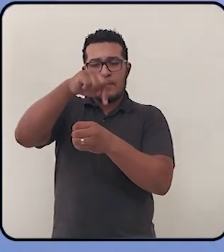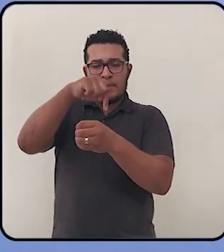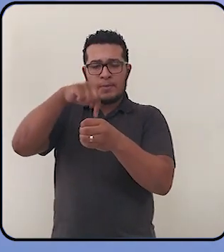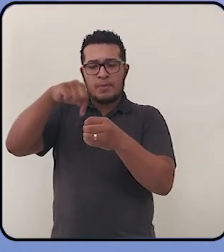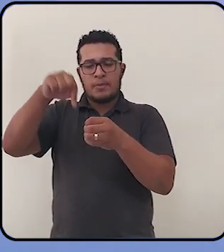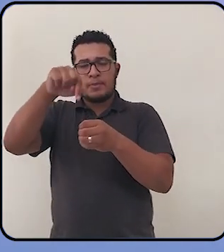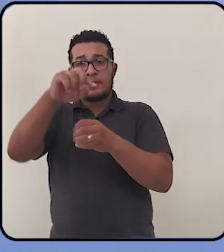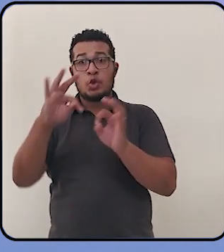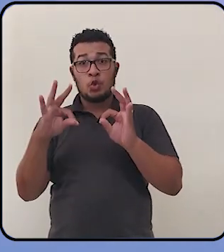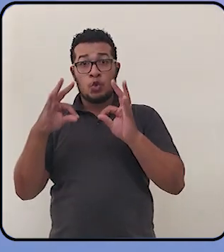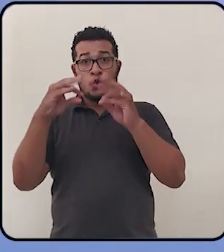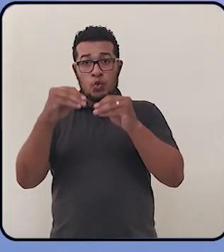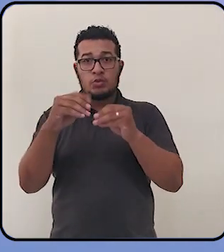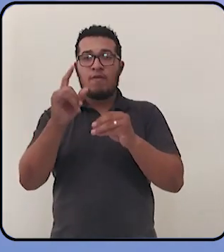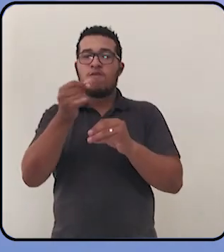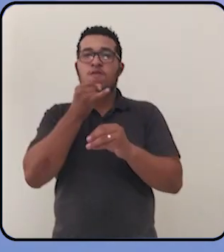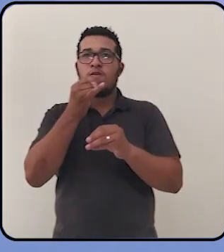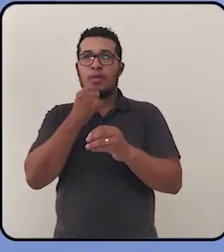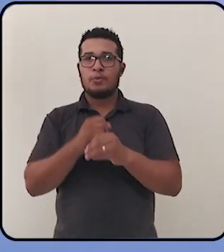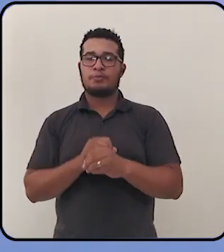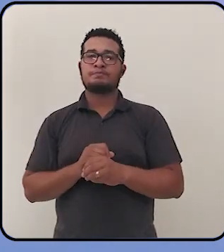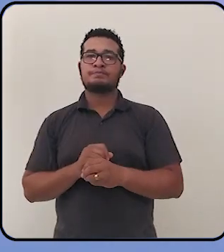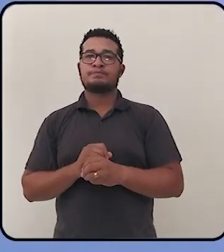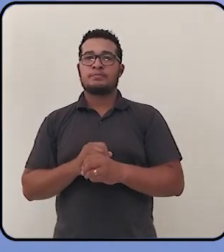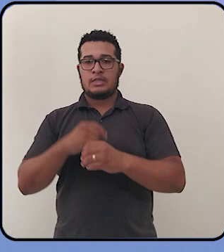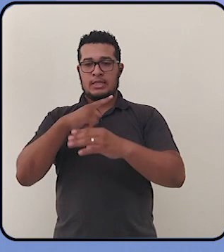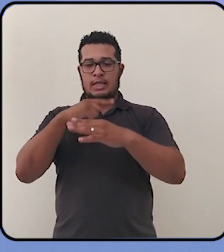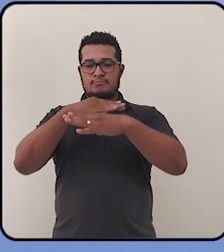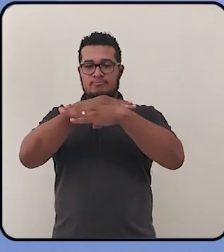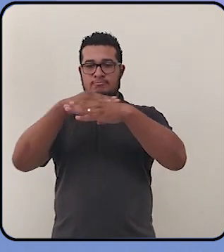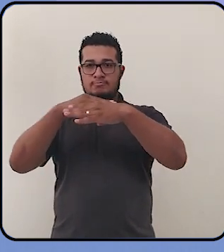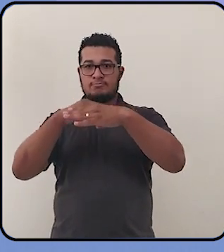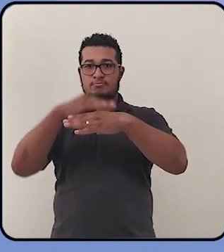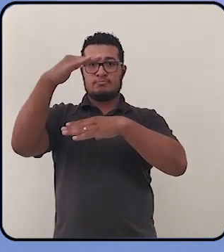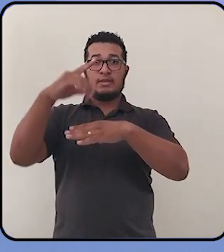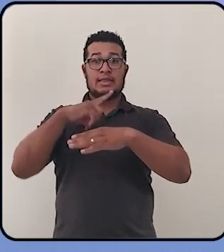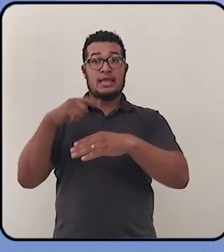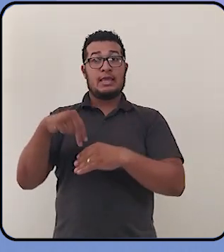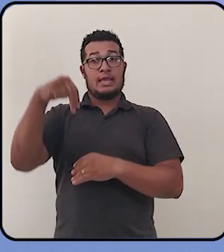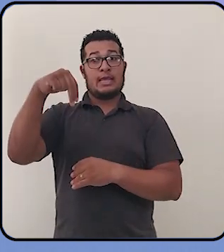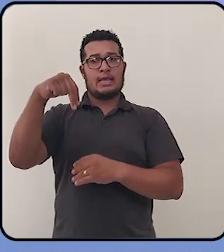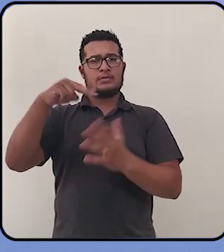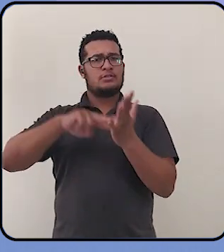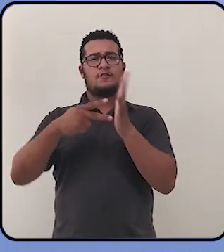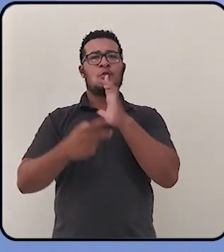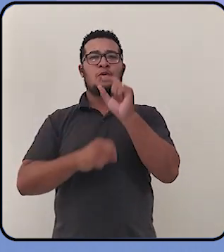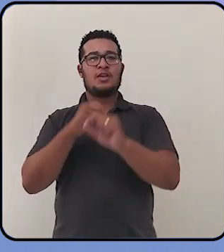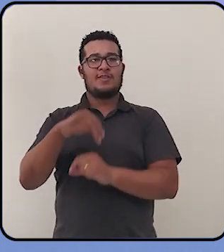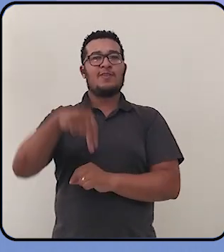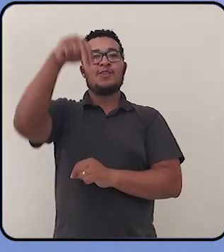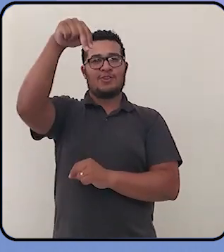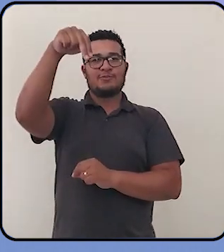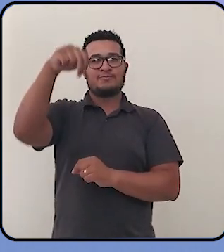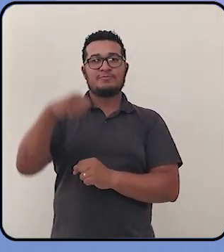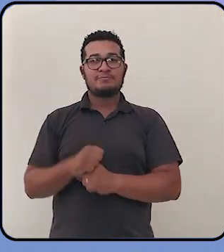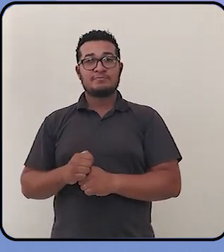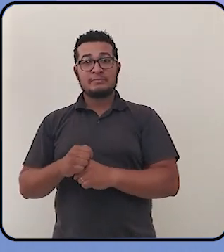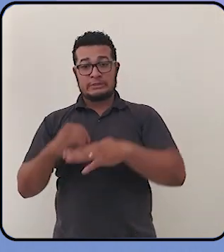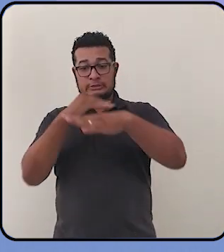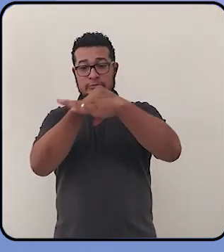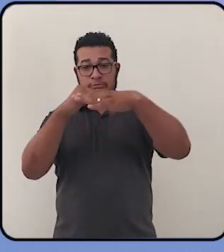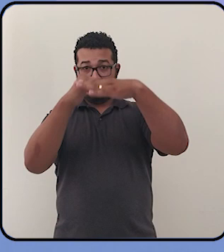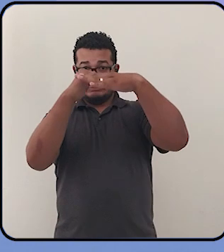todos os pontos que estão acima têm um N de norte. Todos os pontos que